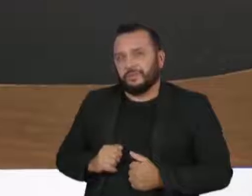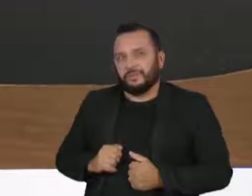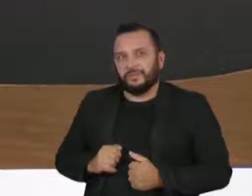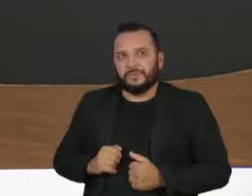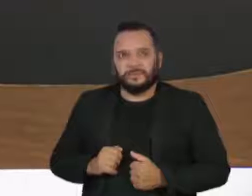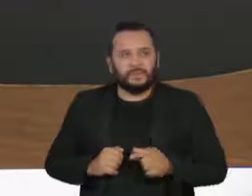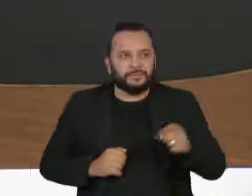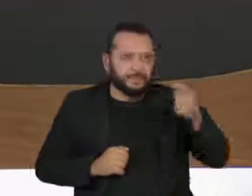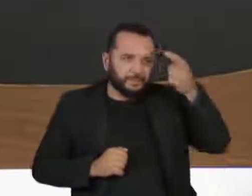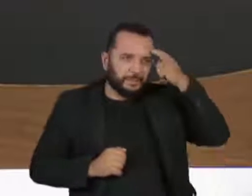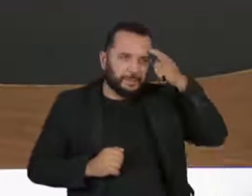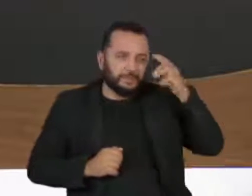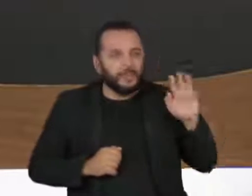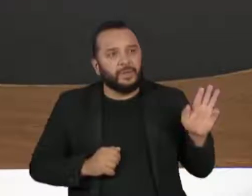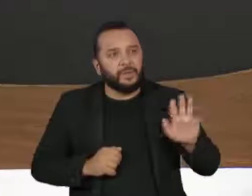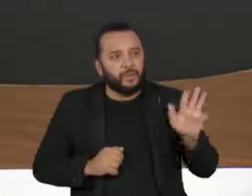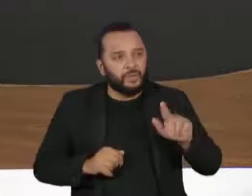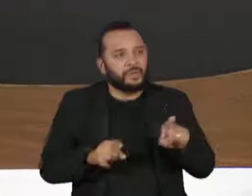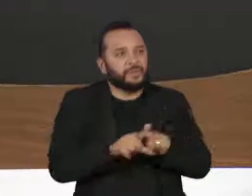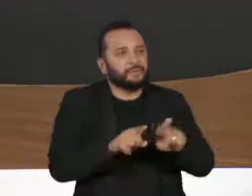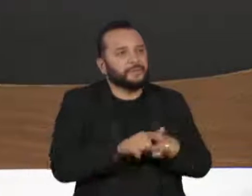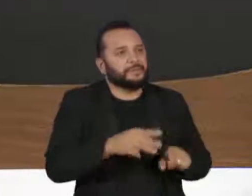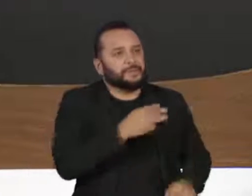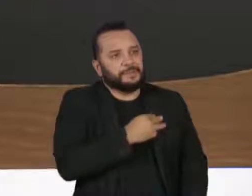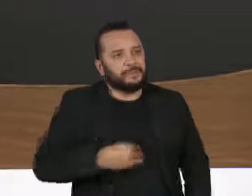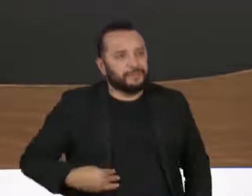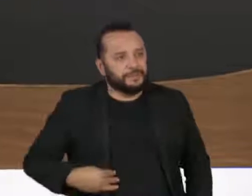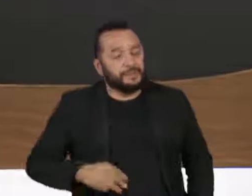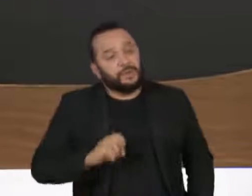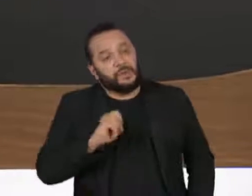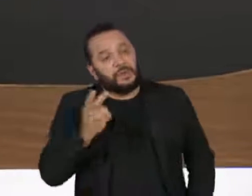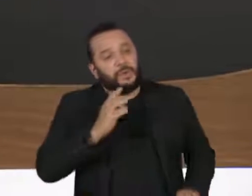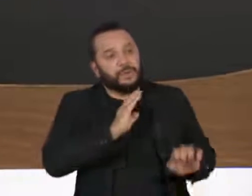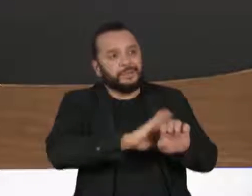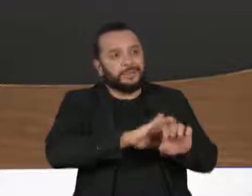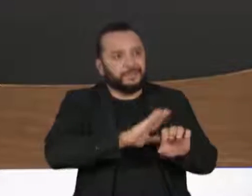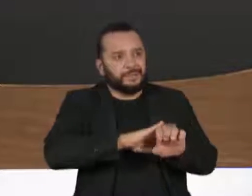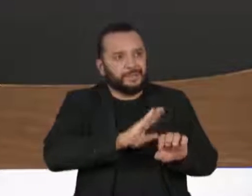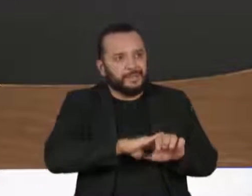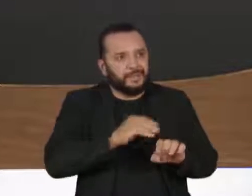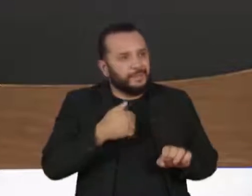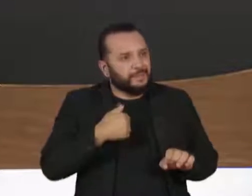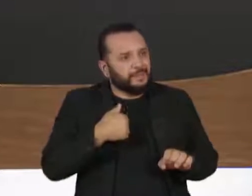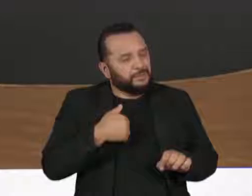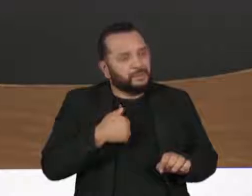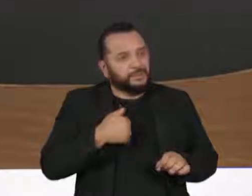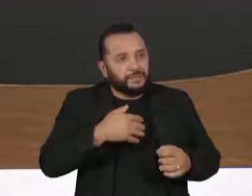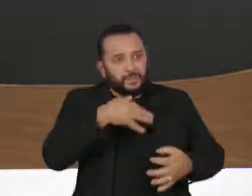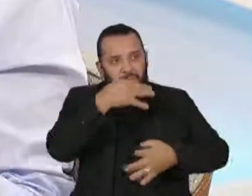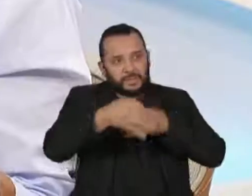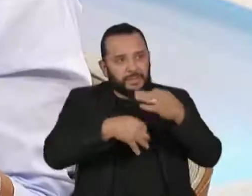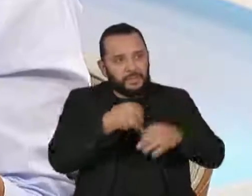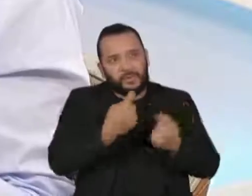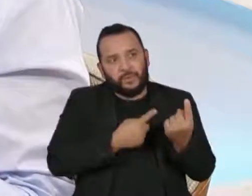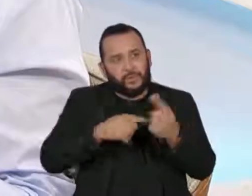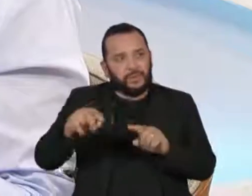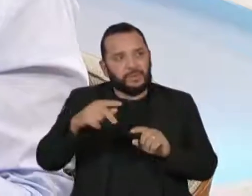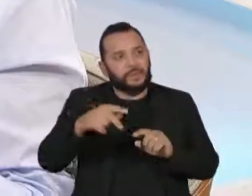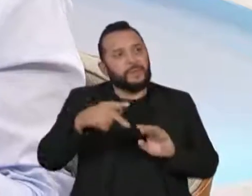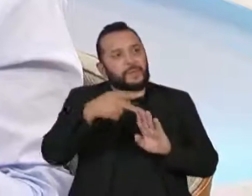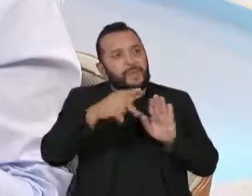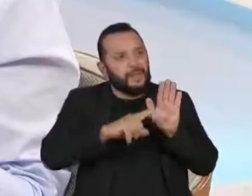que você acha que o Lula e as ministras e até boa parte da esquerda demorou tanto para gritar contra esse PL? Eu acho que não é